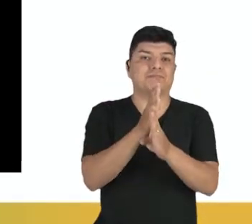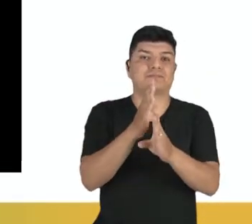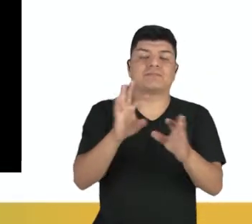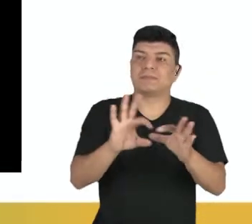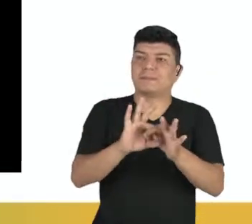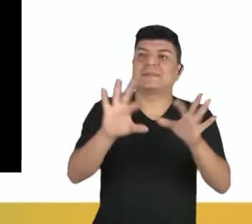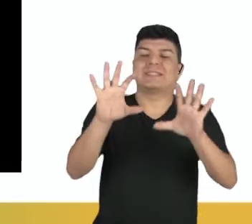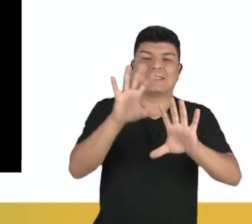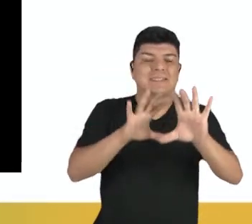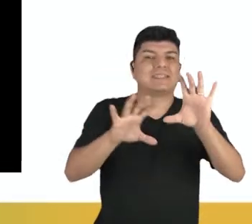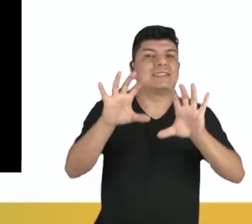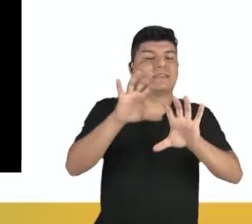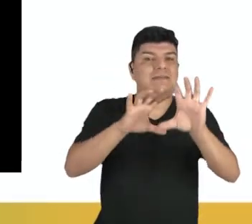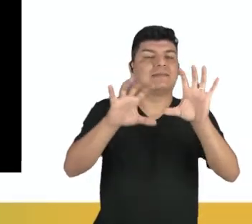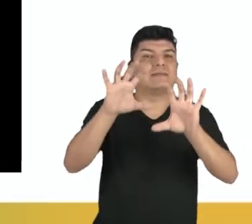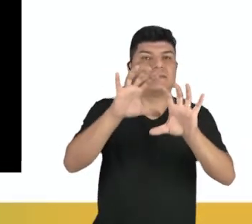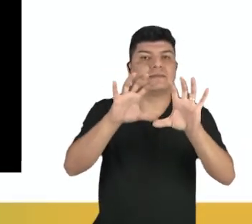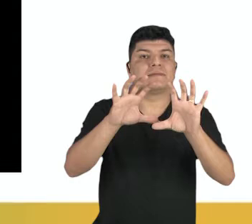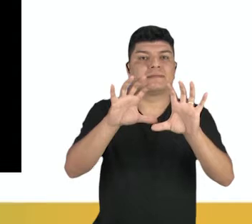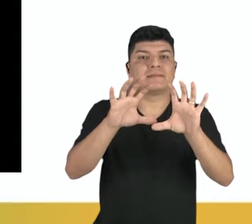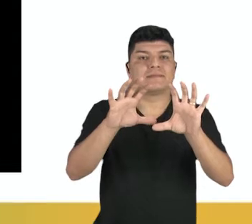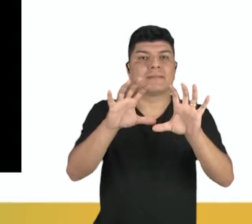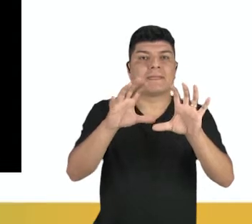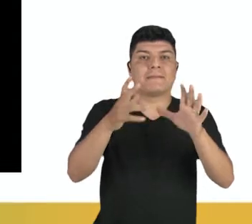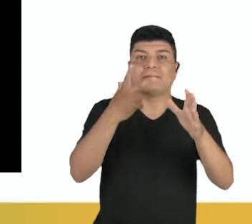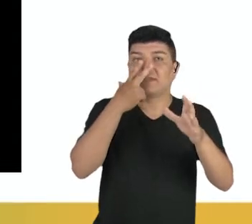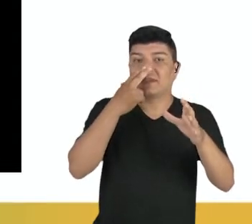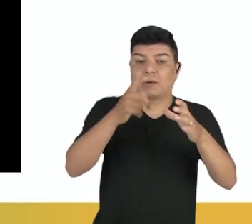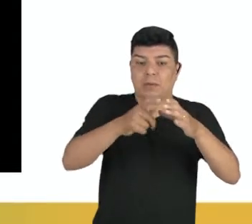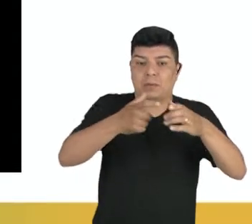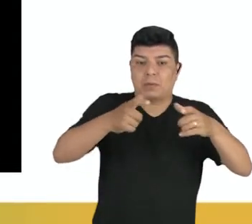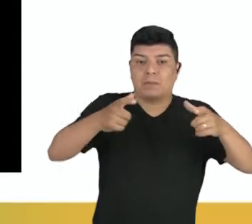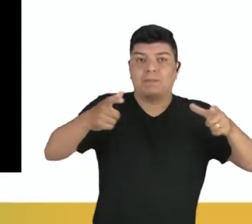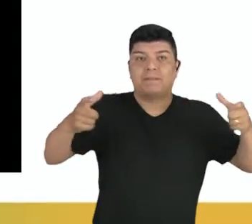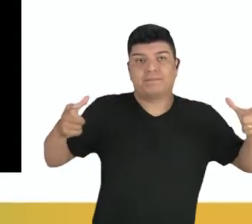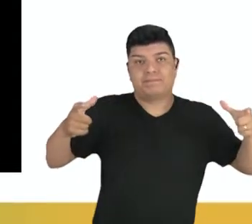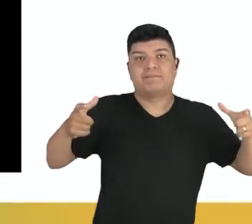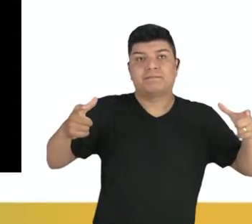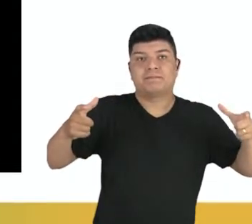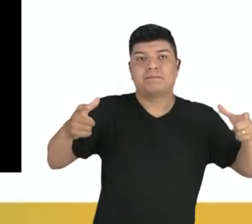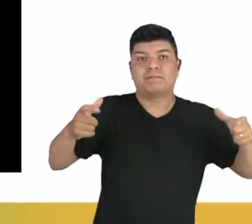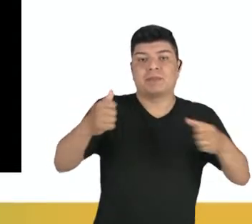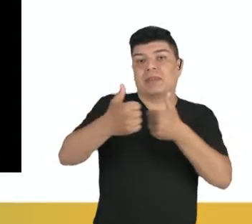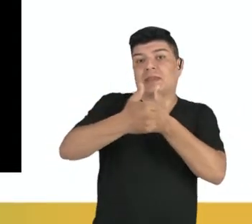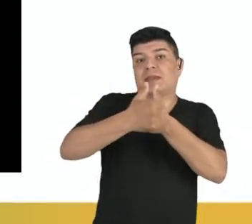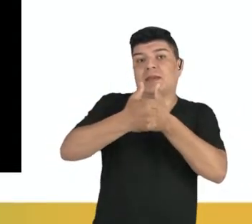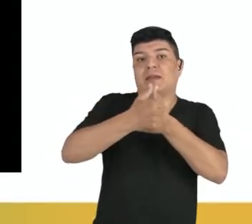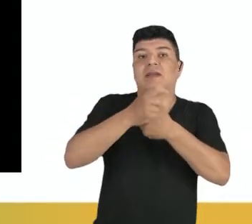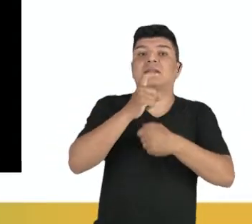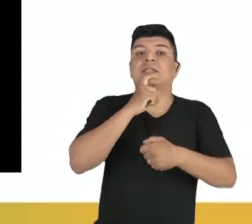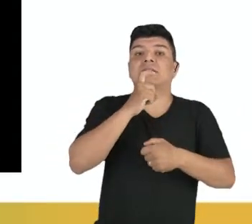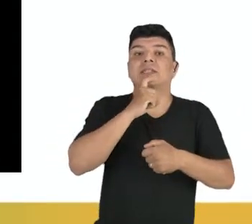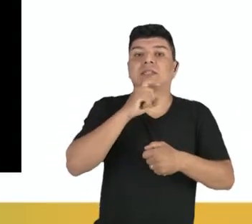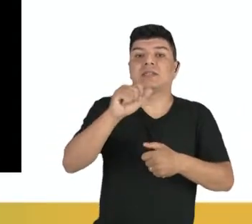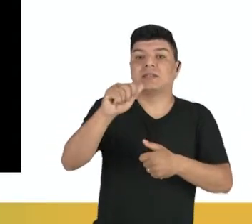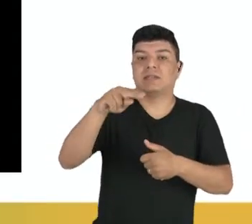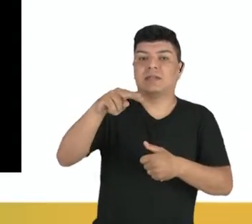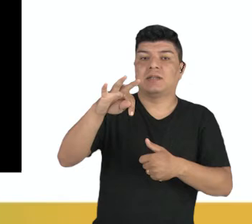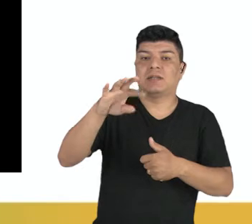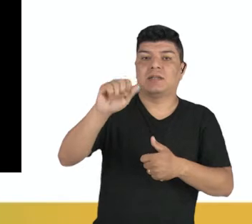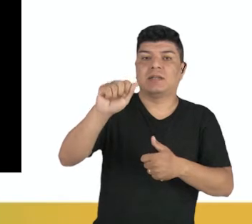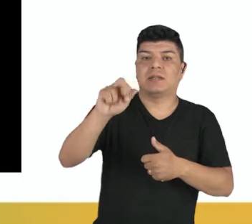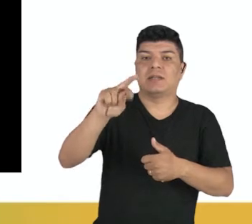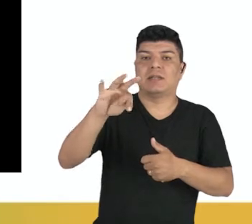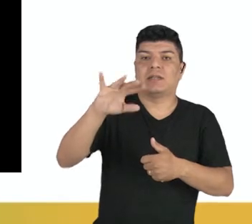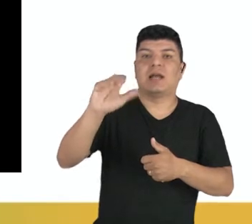gases lançados na atmosfera. E a extensão do buraco, segundo especialistas, é maior na parte da Antártida, por conta que não tem muita circulação do